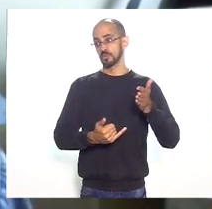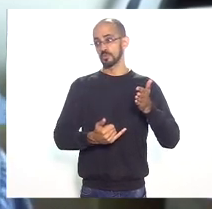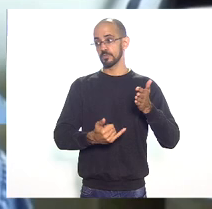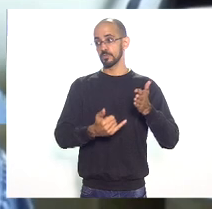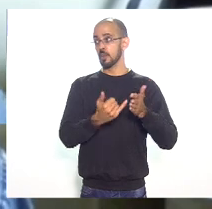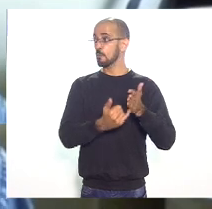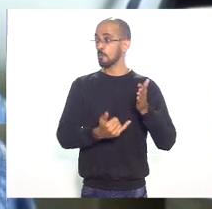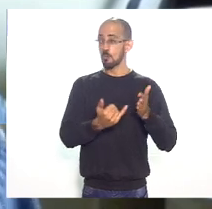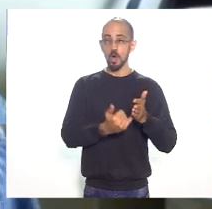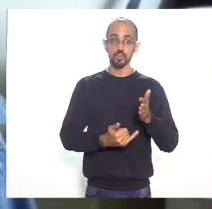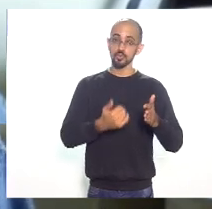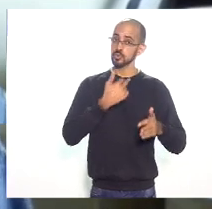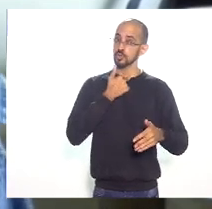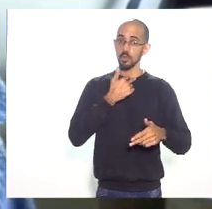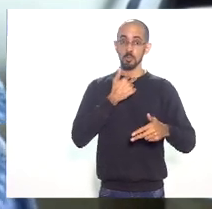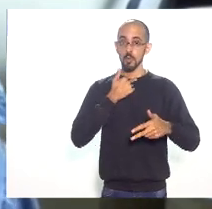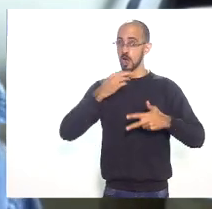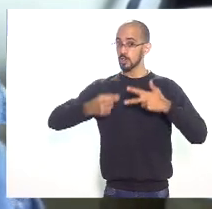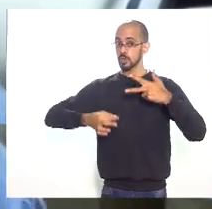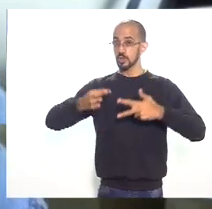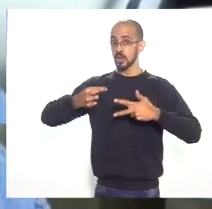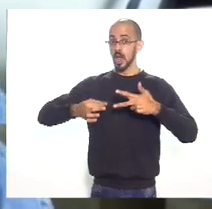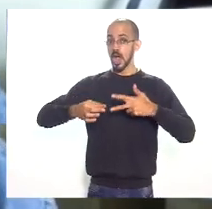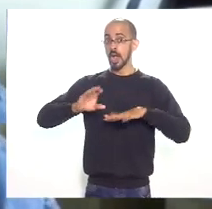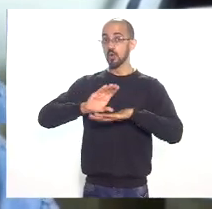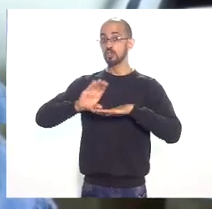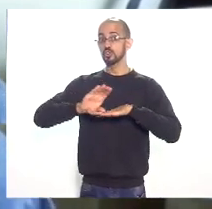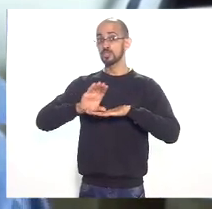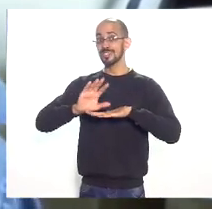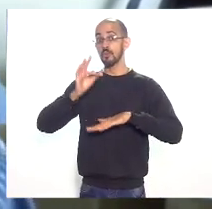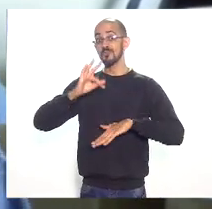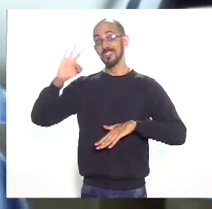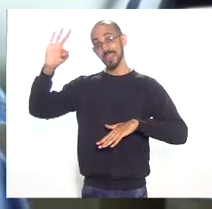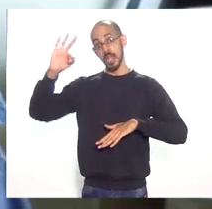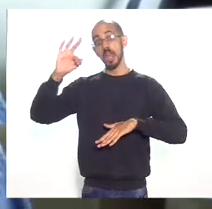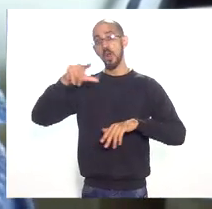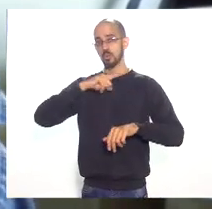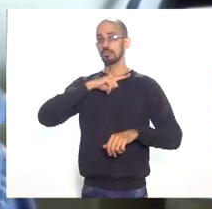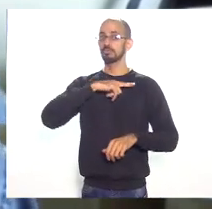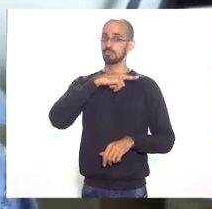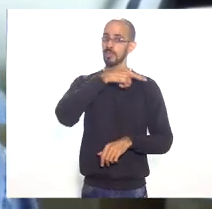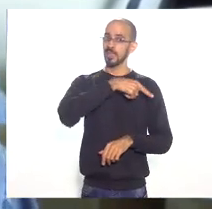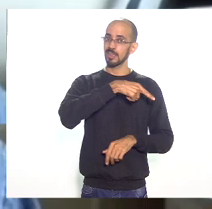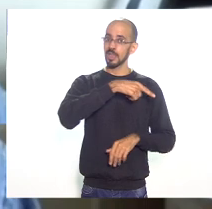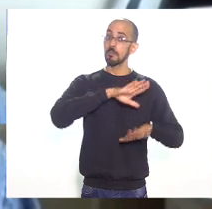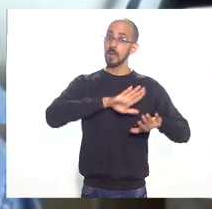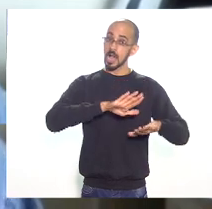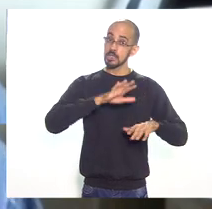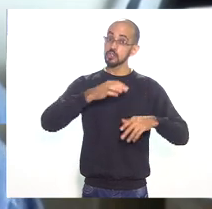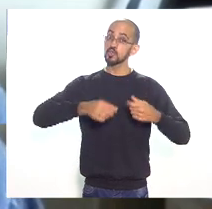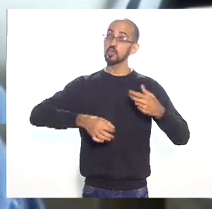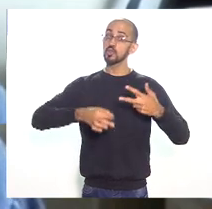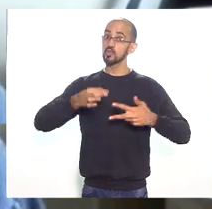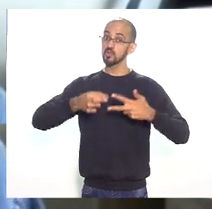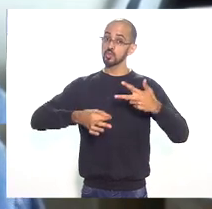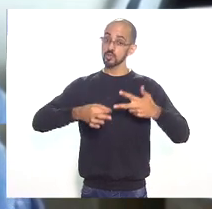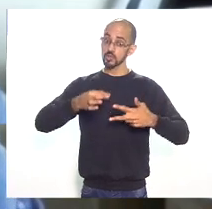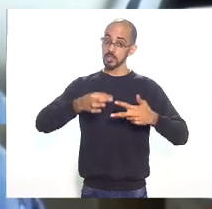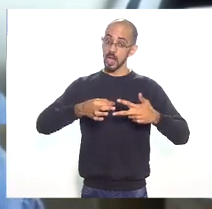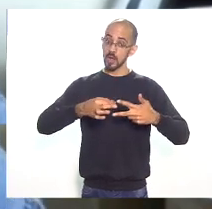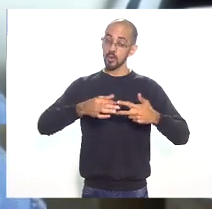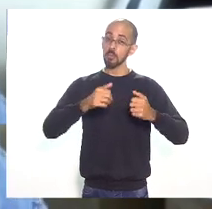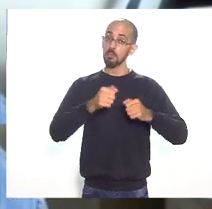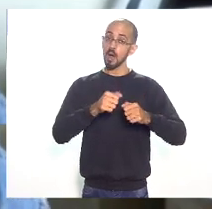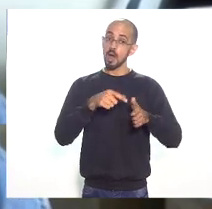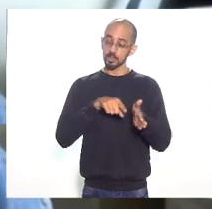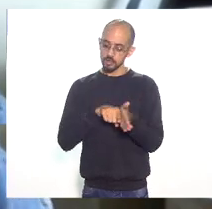diz isso é a constituição da república. Mas o judiciário tem o dever da correição